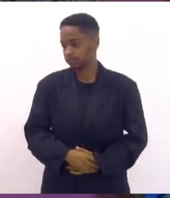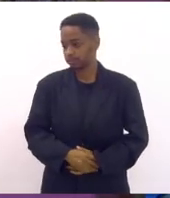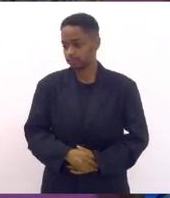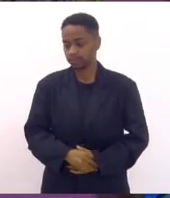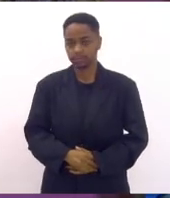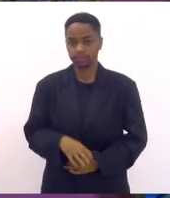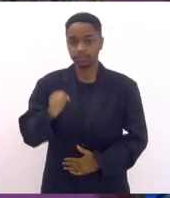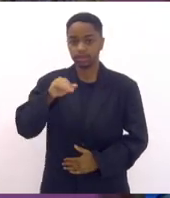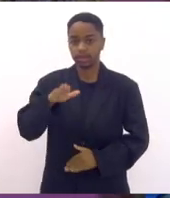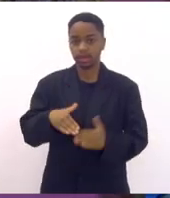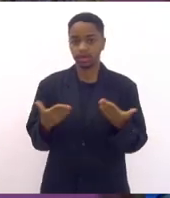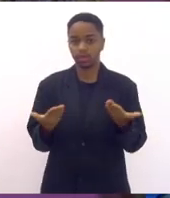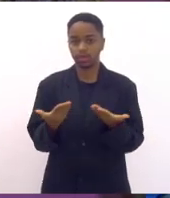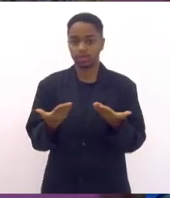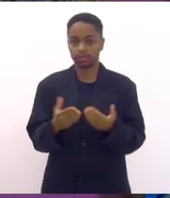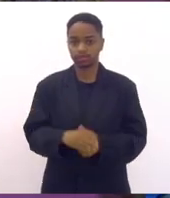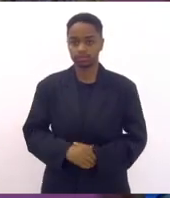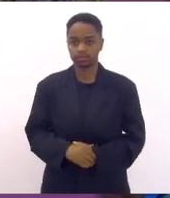é